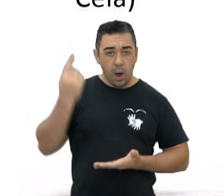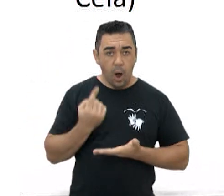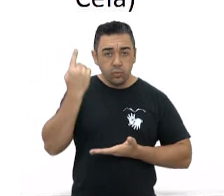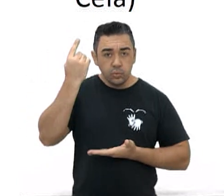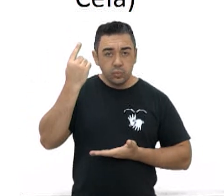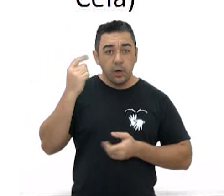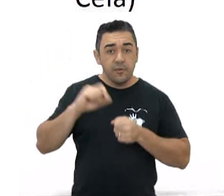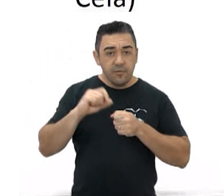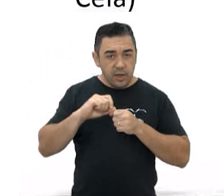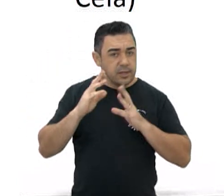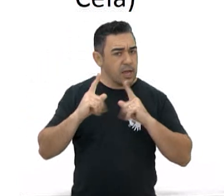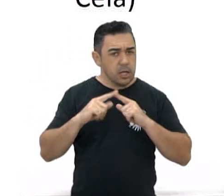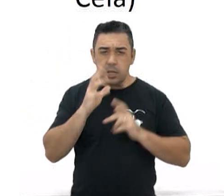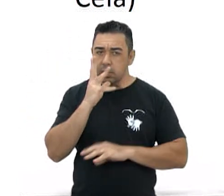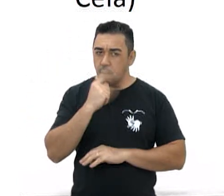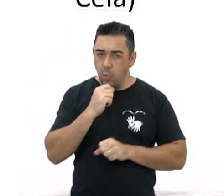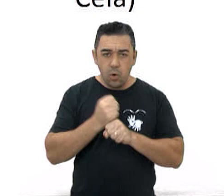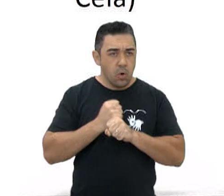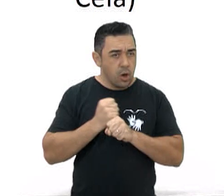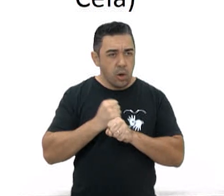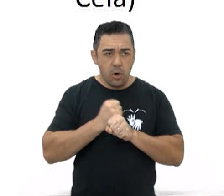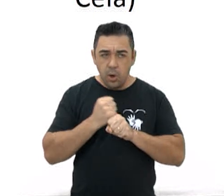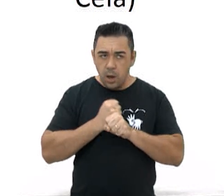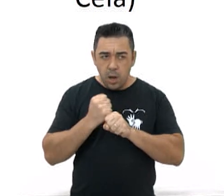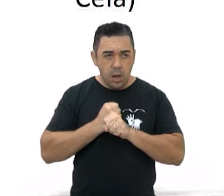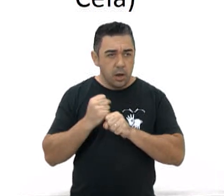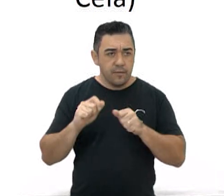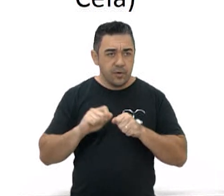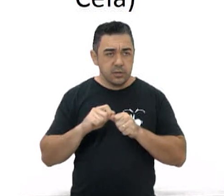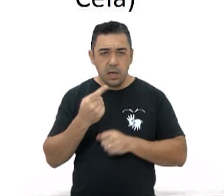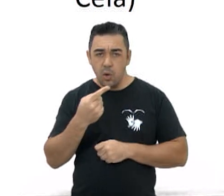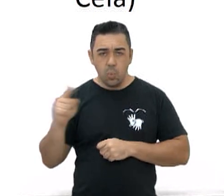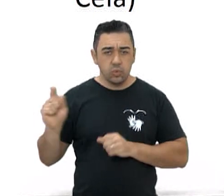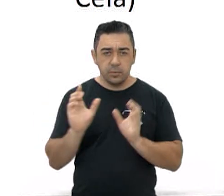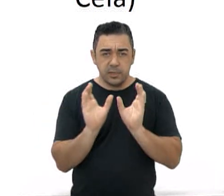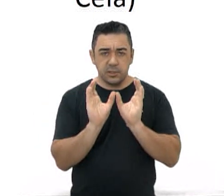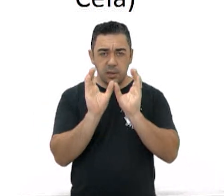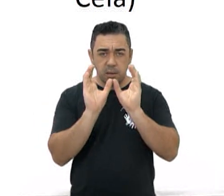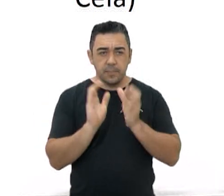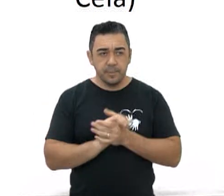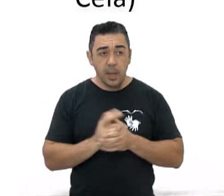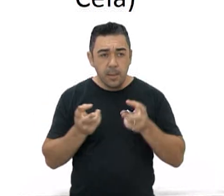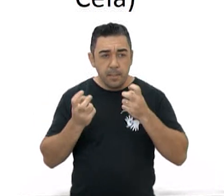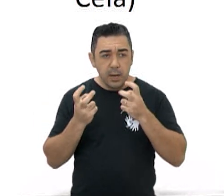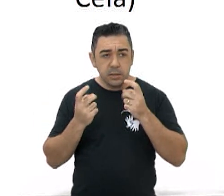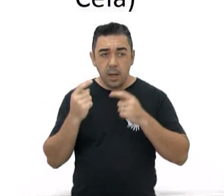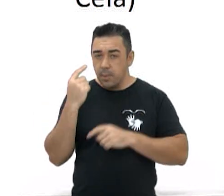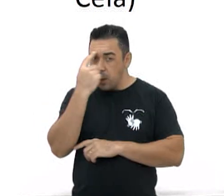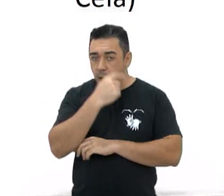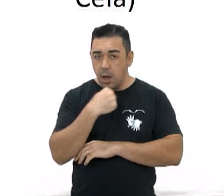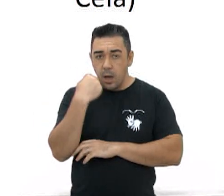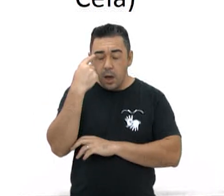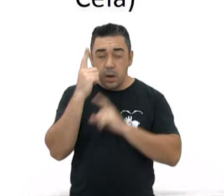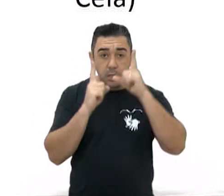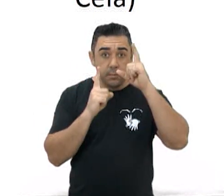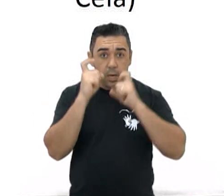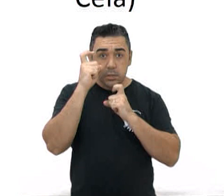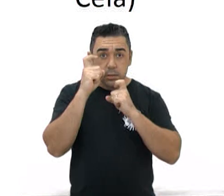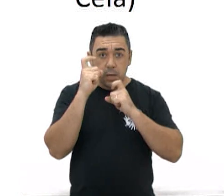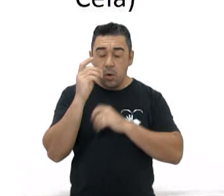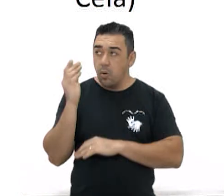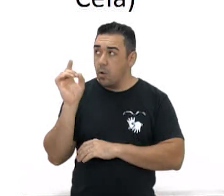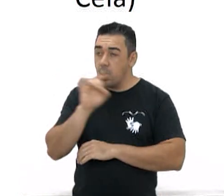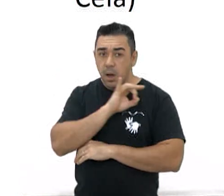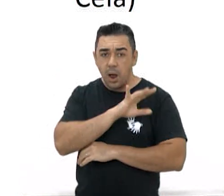igreja. Levou vários anos para concluir essa imagem. Aqui é a Última Ceia. Perceba as expressões dos personagens,